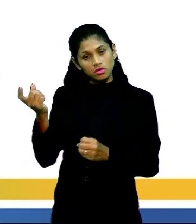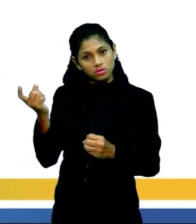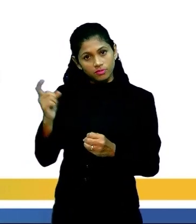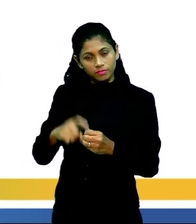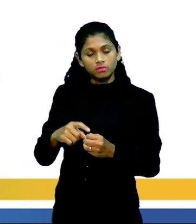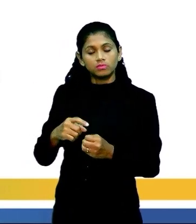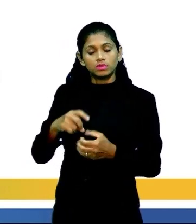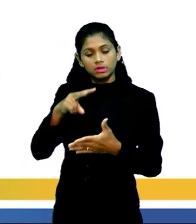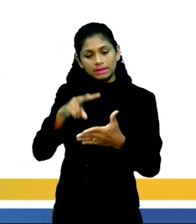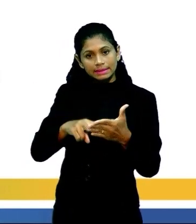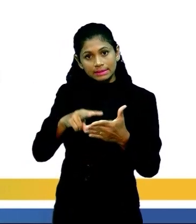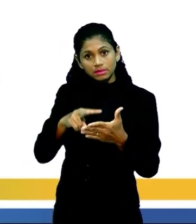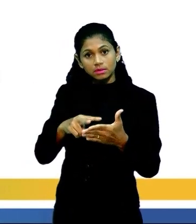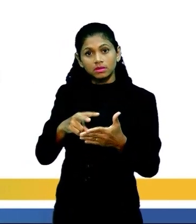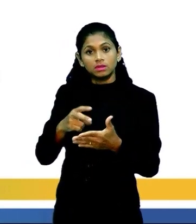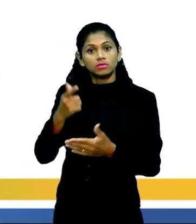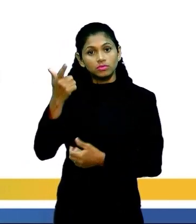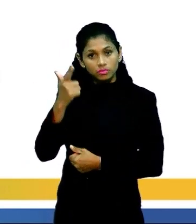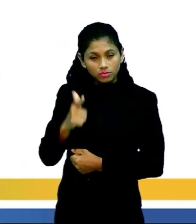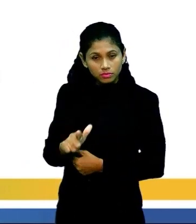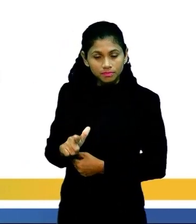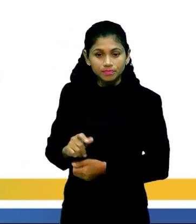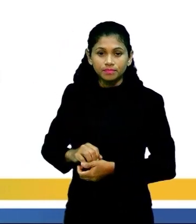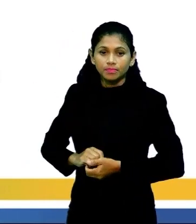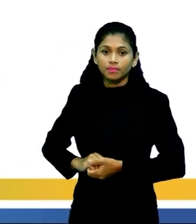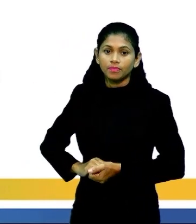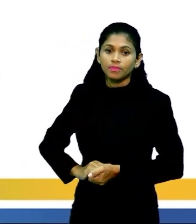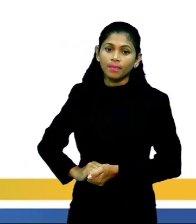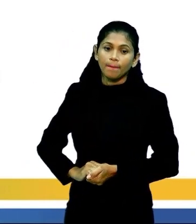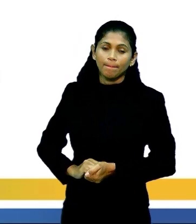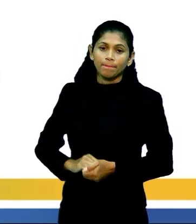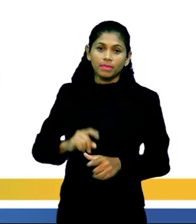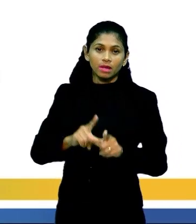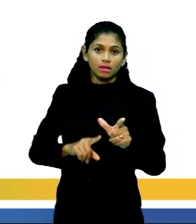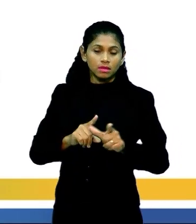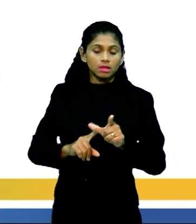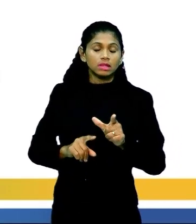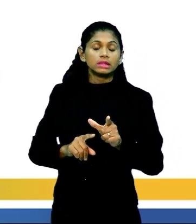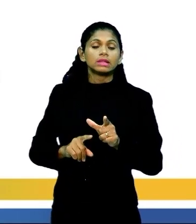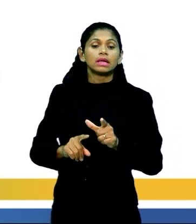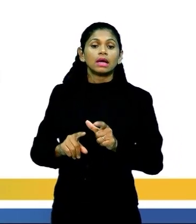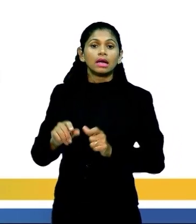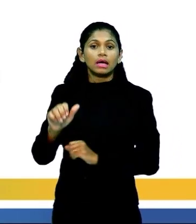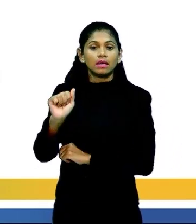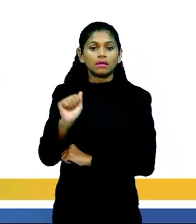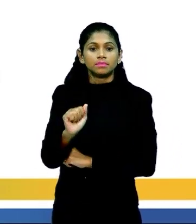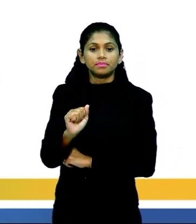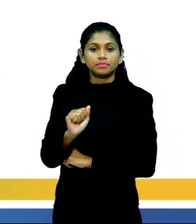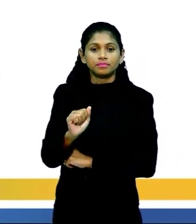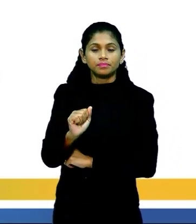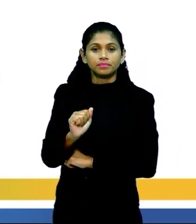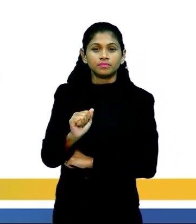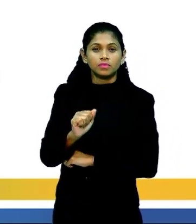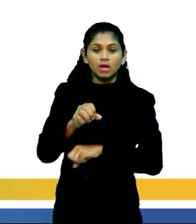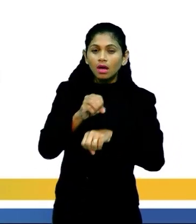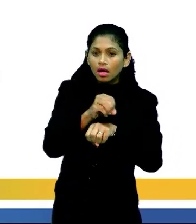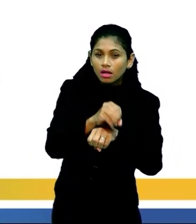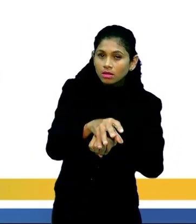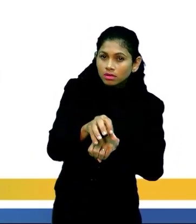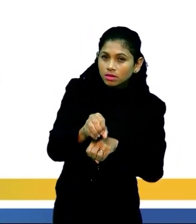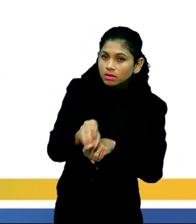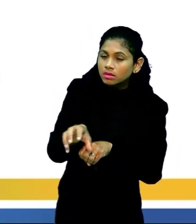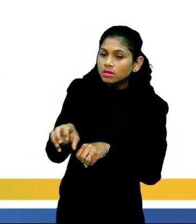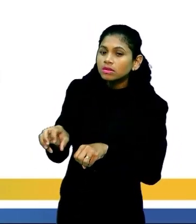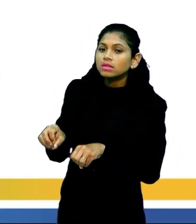a que se encaixa melhor na questão, ok? Na letra A, nós temos, lendo novamente, educadores precisam adotar